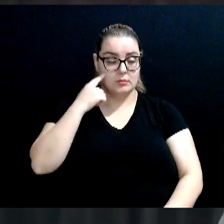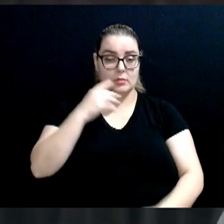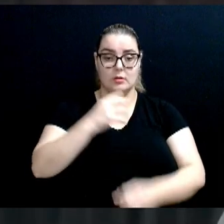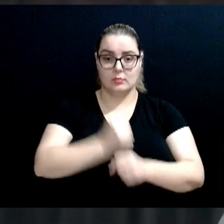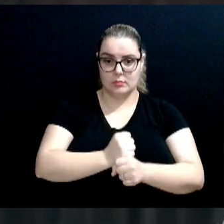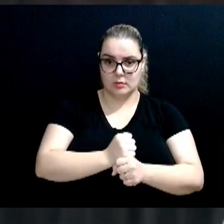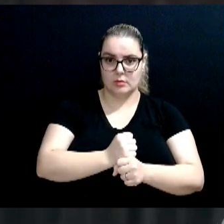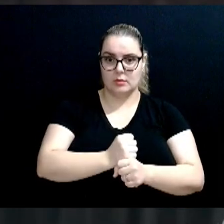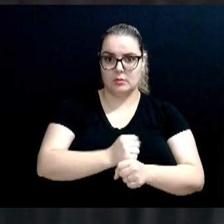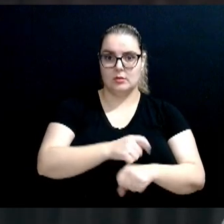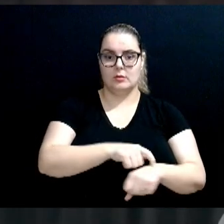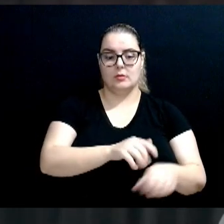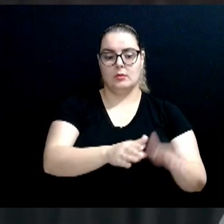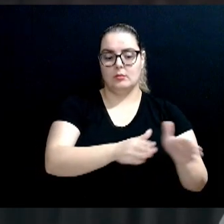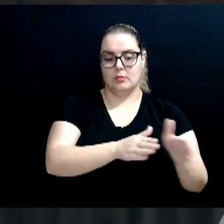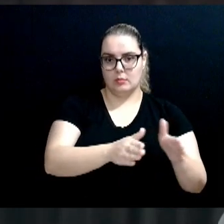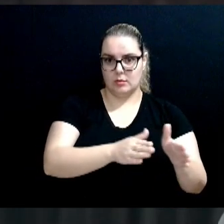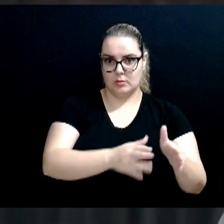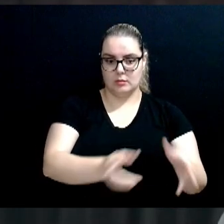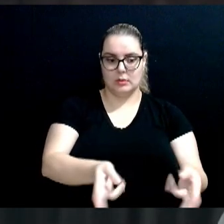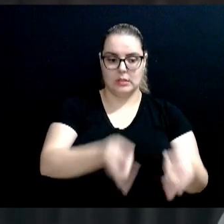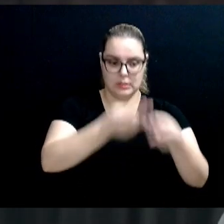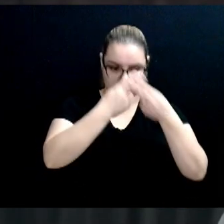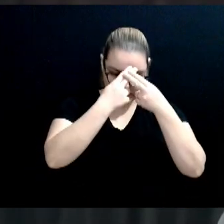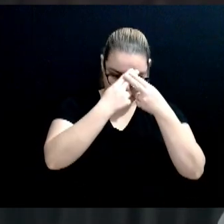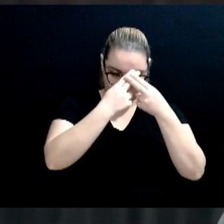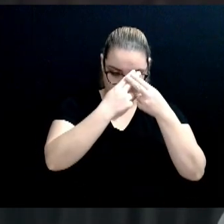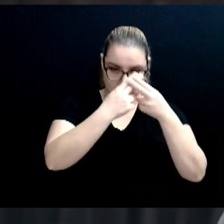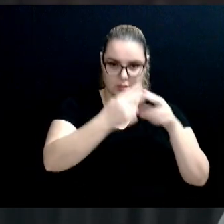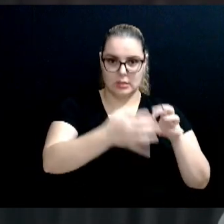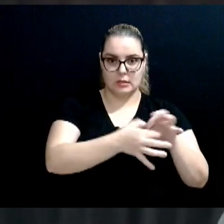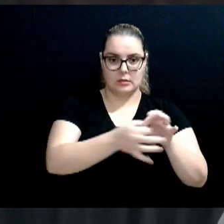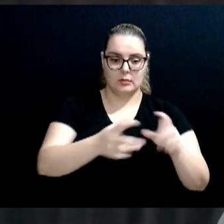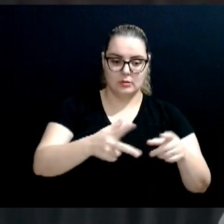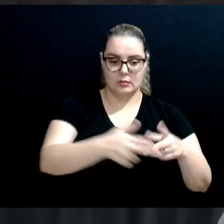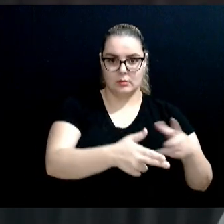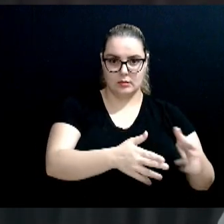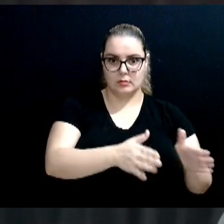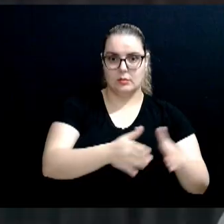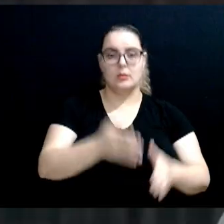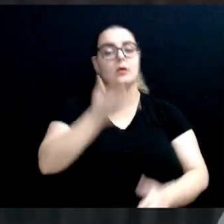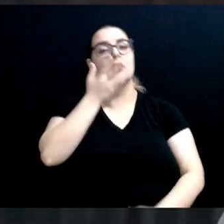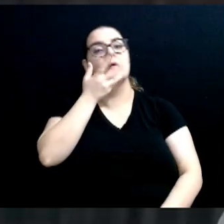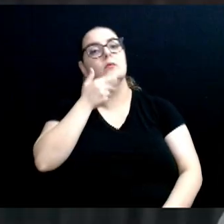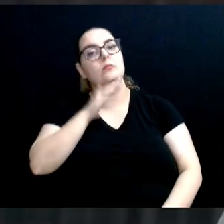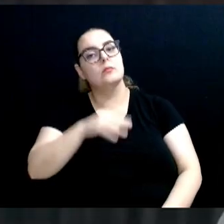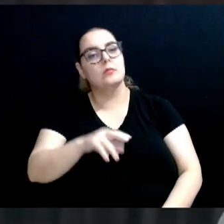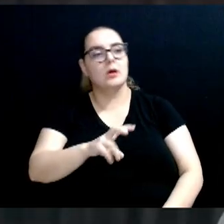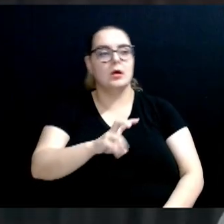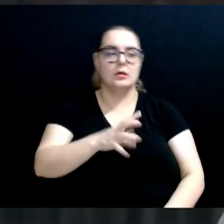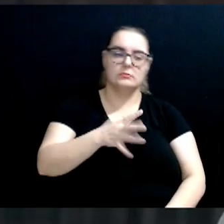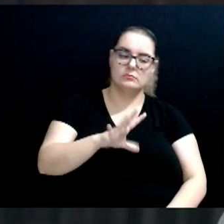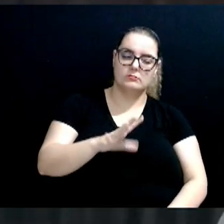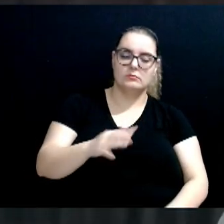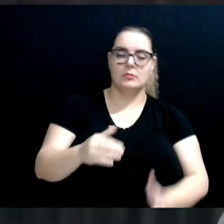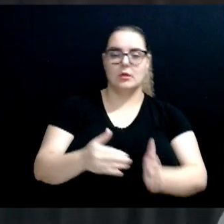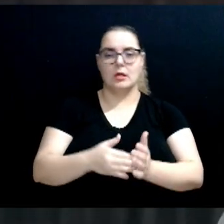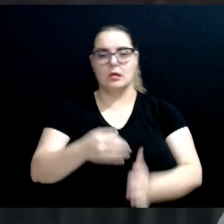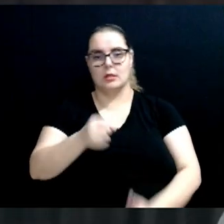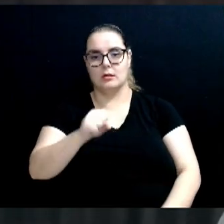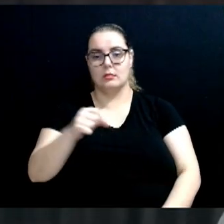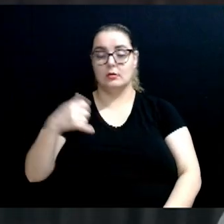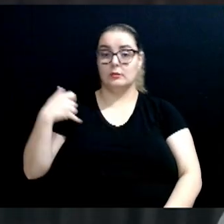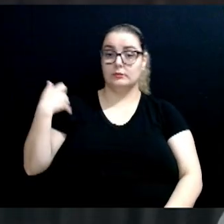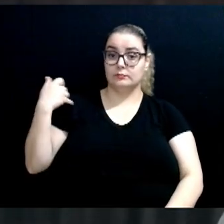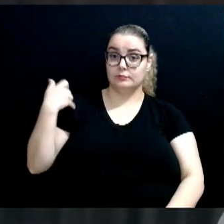de trauma, ela tem ali um ciclo interrompido. Estou falando de uma criança 5 até 8 anos. E